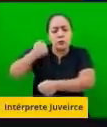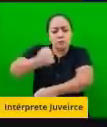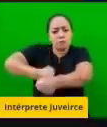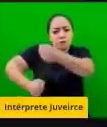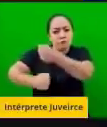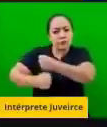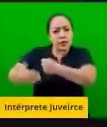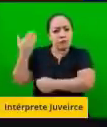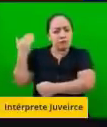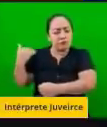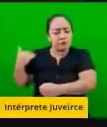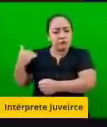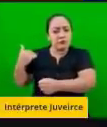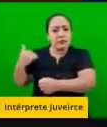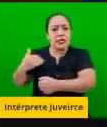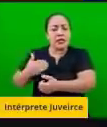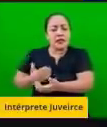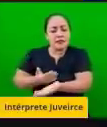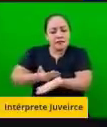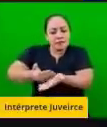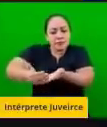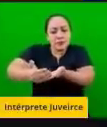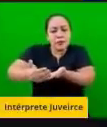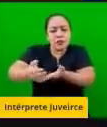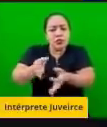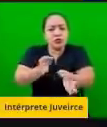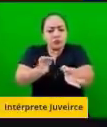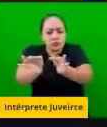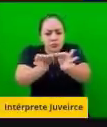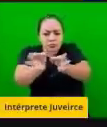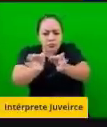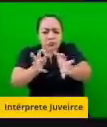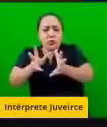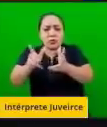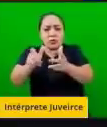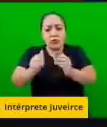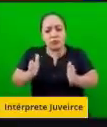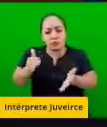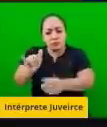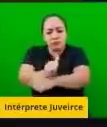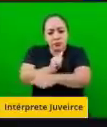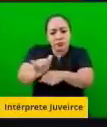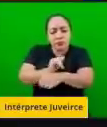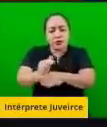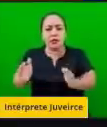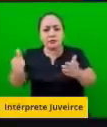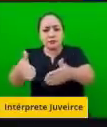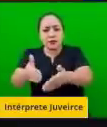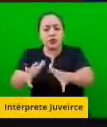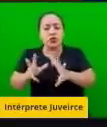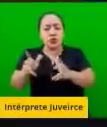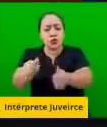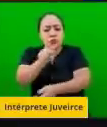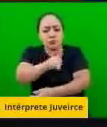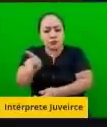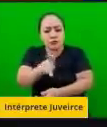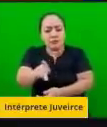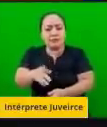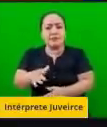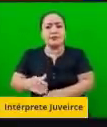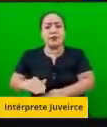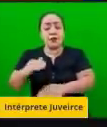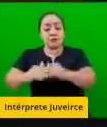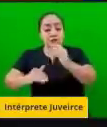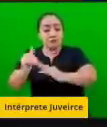a nortear as práticas pedagógicas dos professores da rede municipal de Campo Grande. Como subtema,